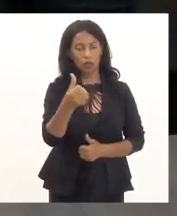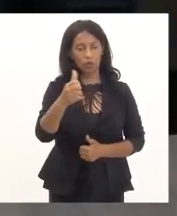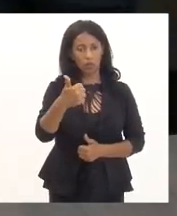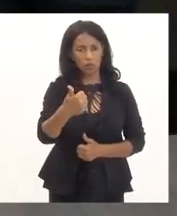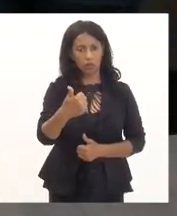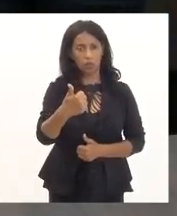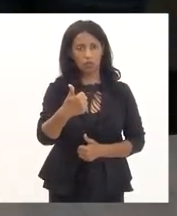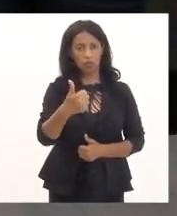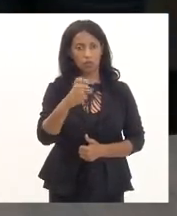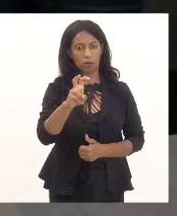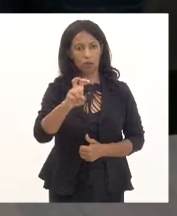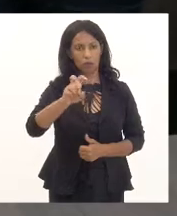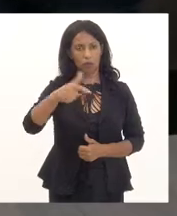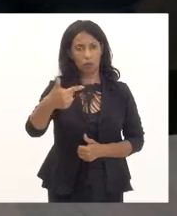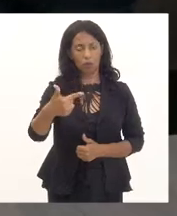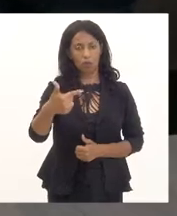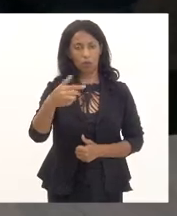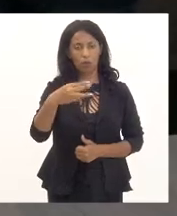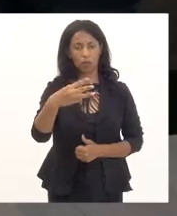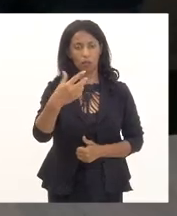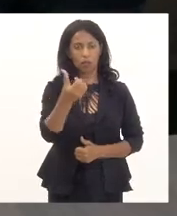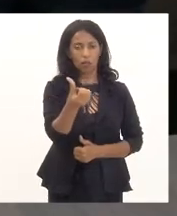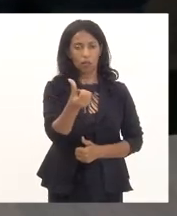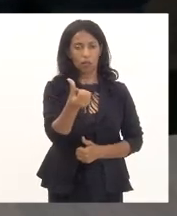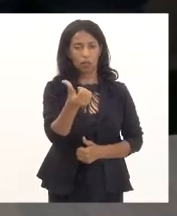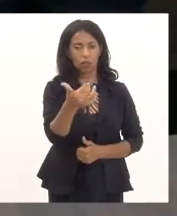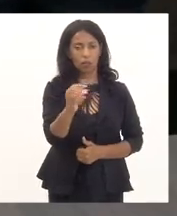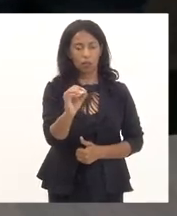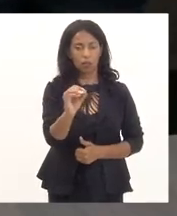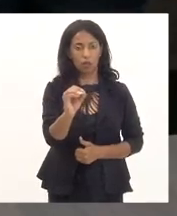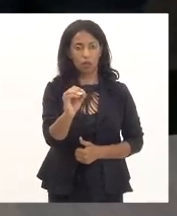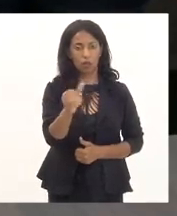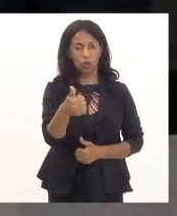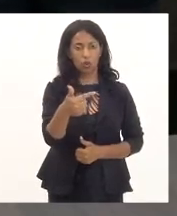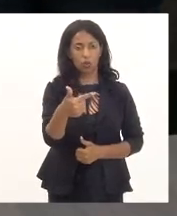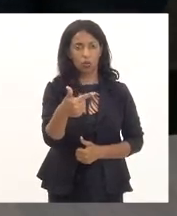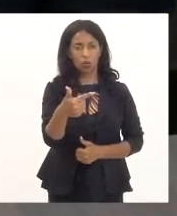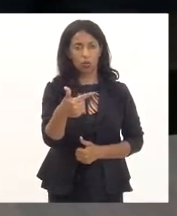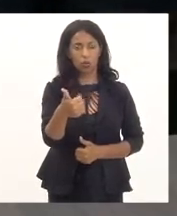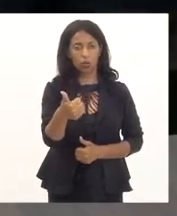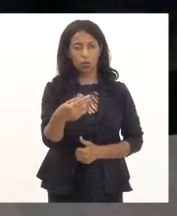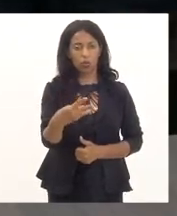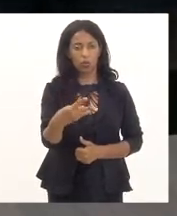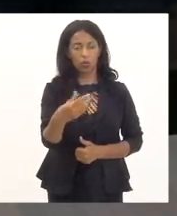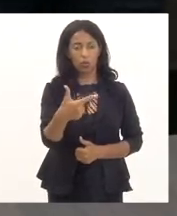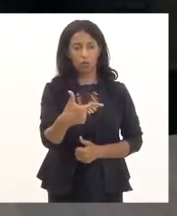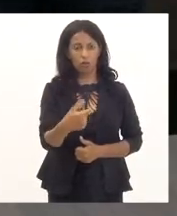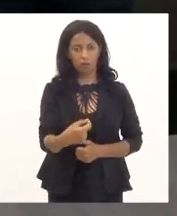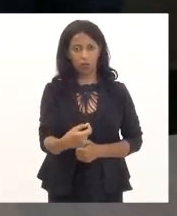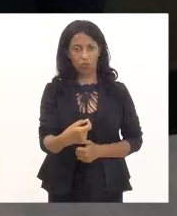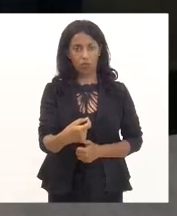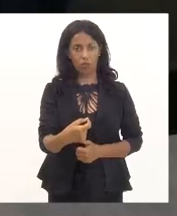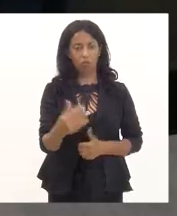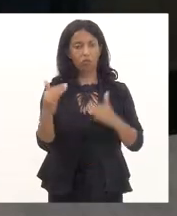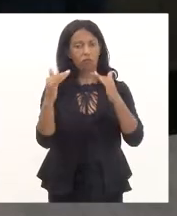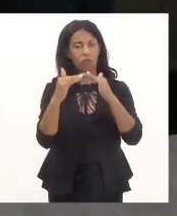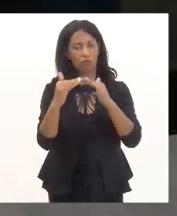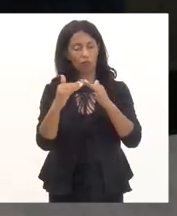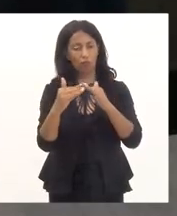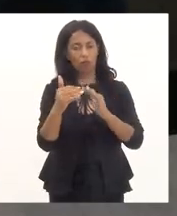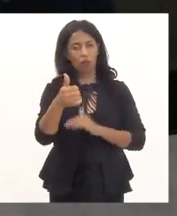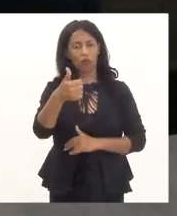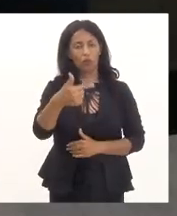61, 52, 36, 10, 12, 13 e 20. Favorável às